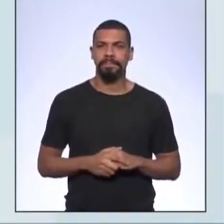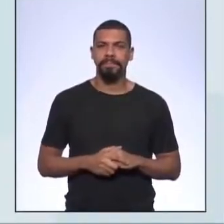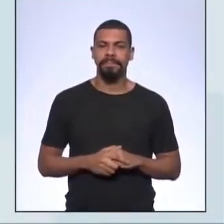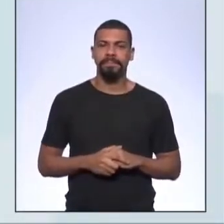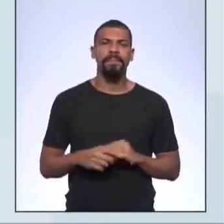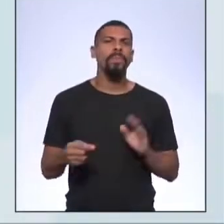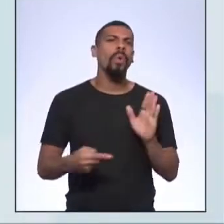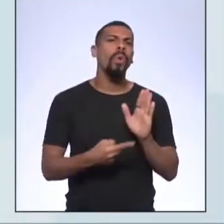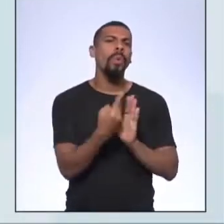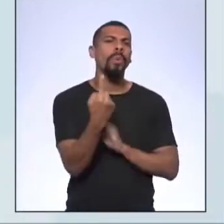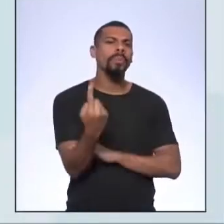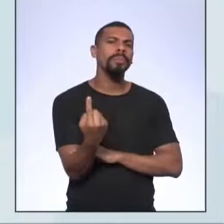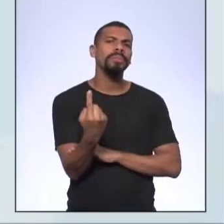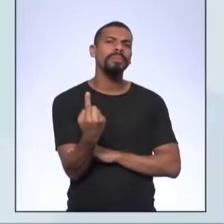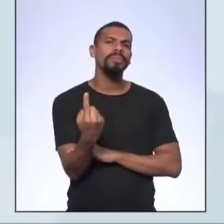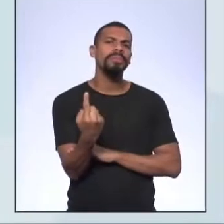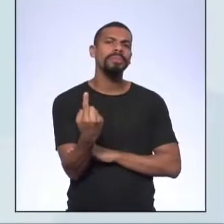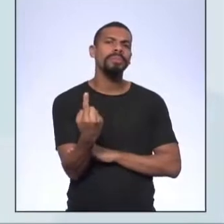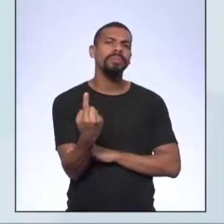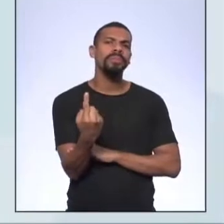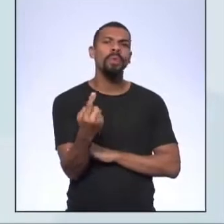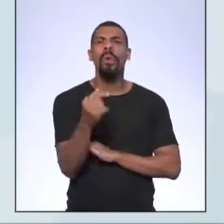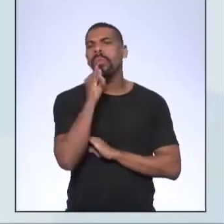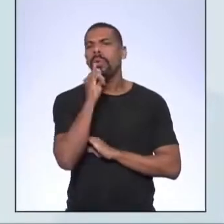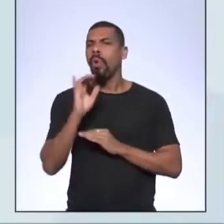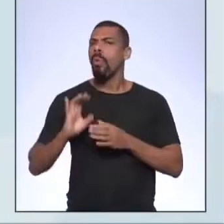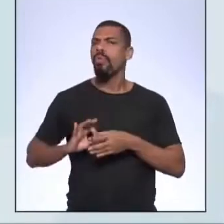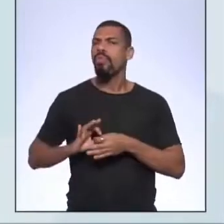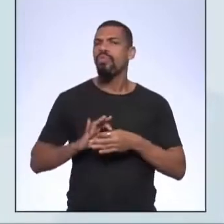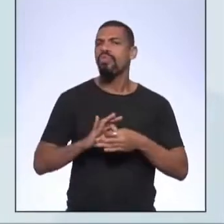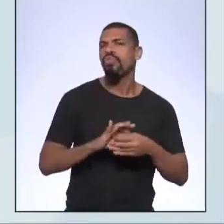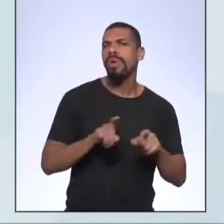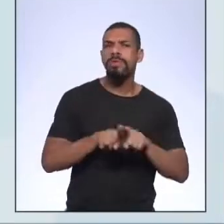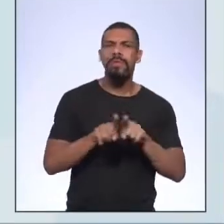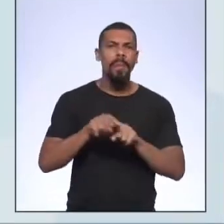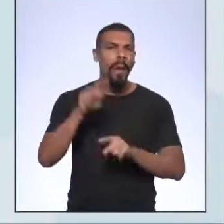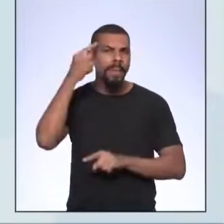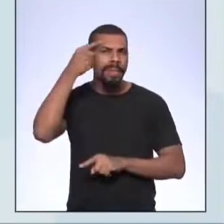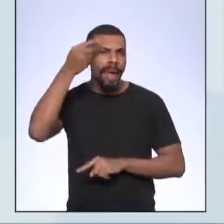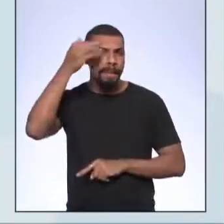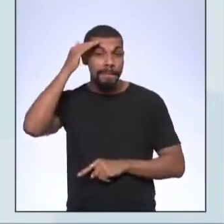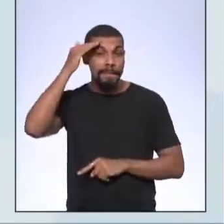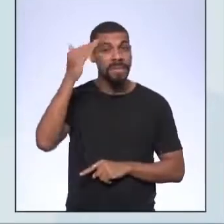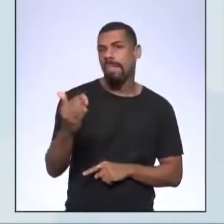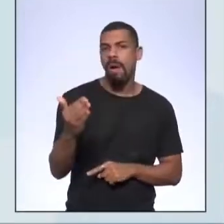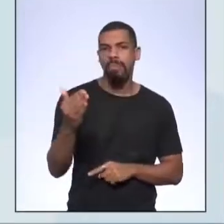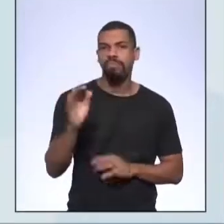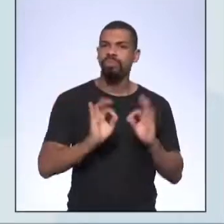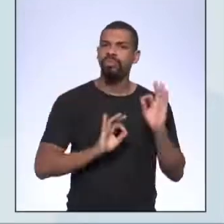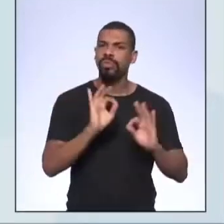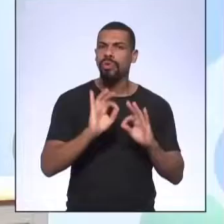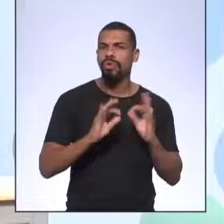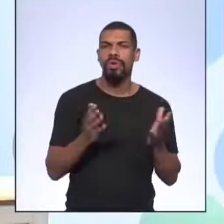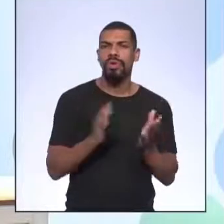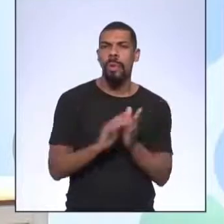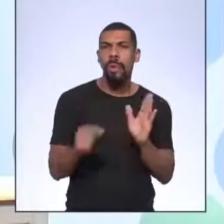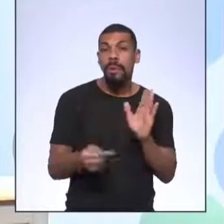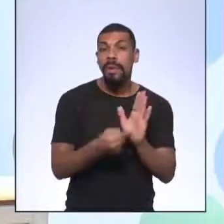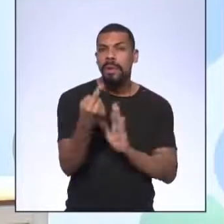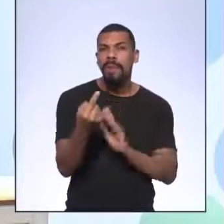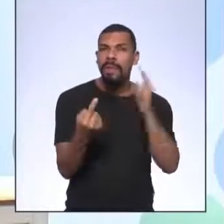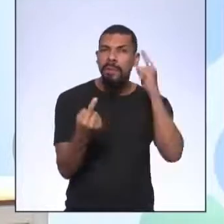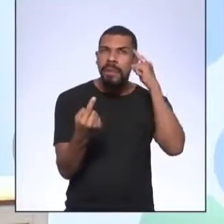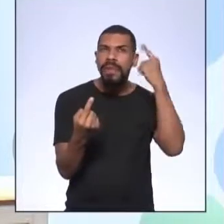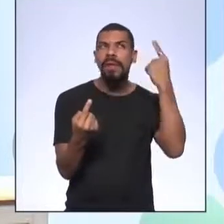o que seria a conceituação do projeto é o desenvolvimento da ideia central de um projeto ou seja primeiro eu tenho